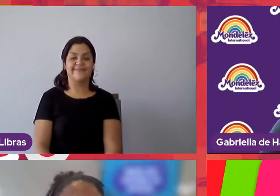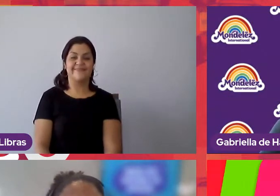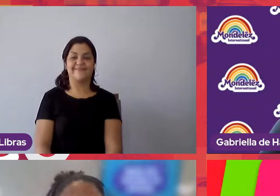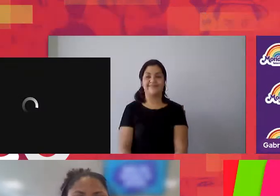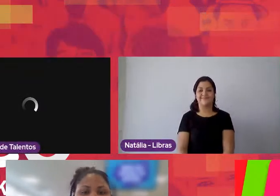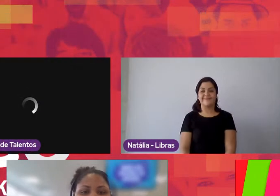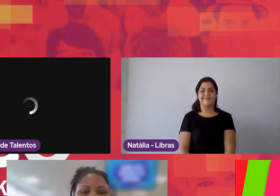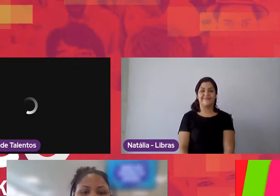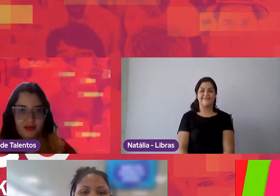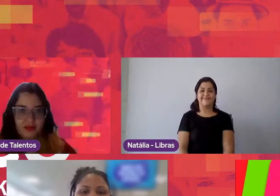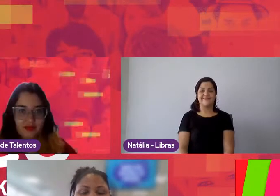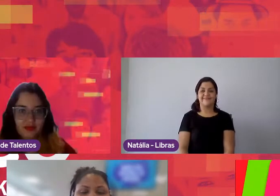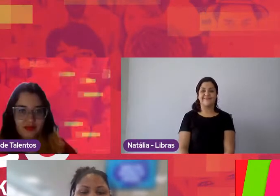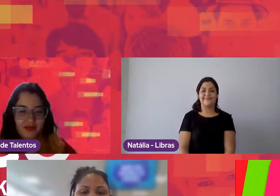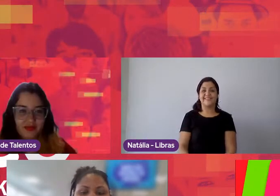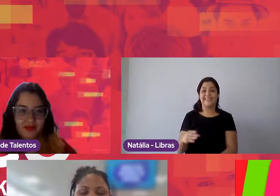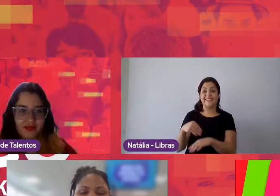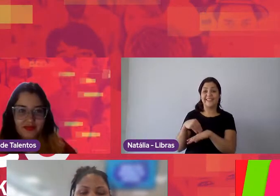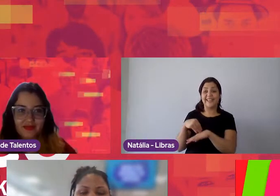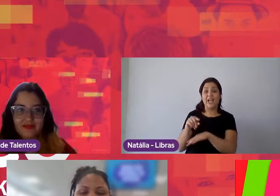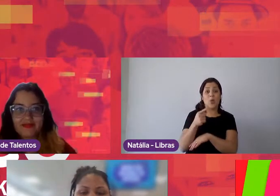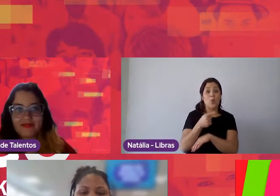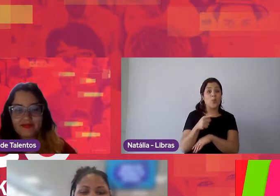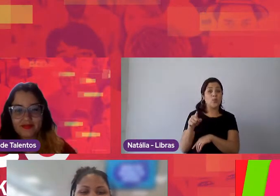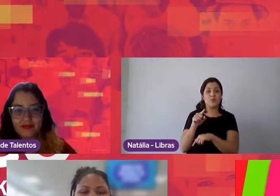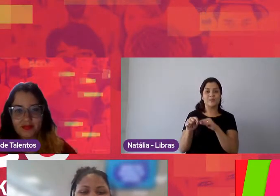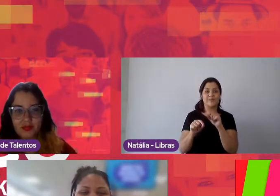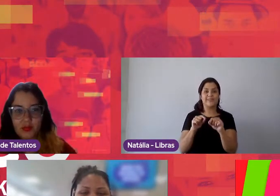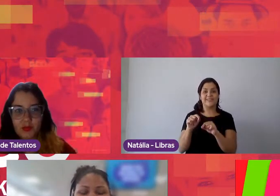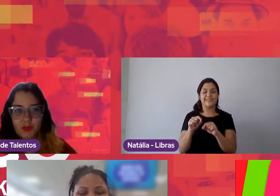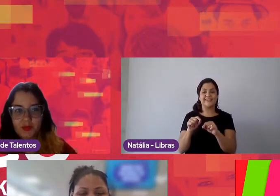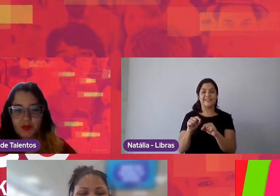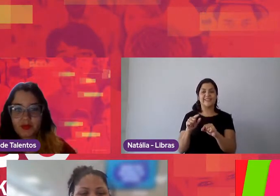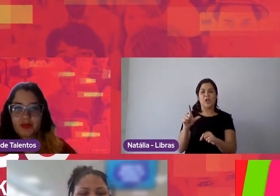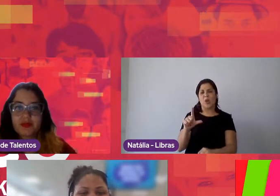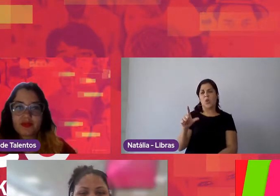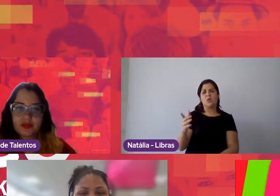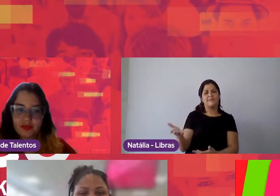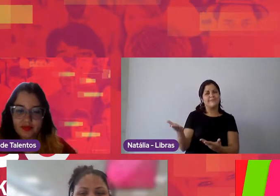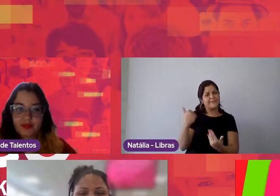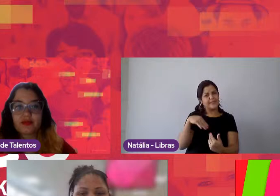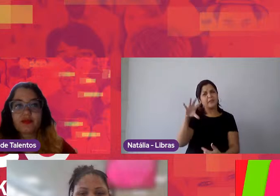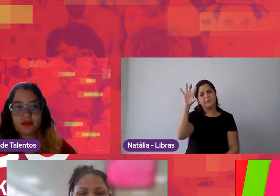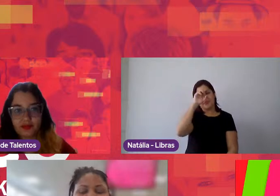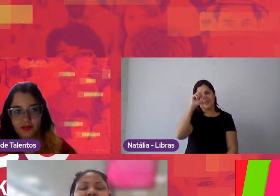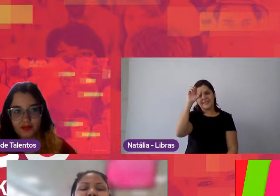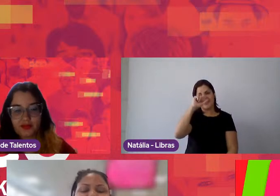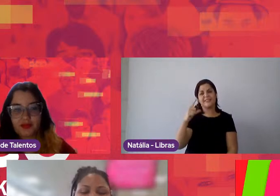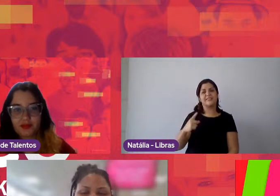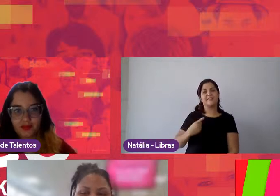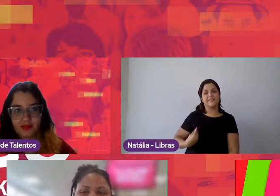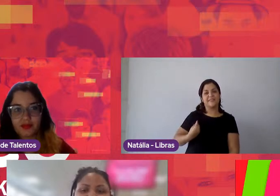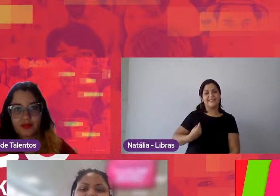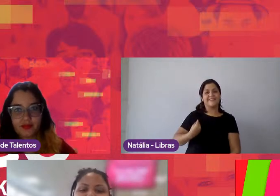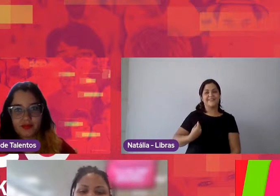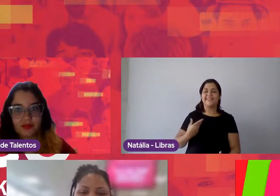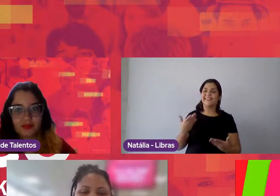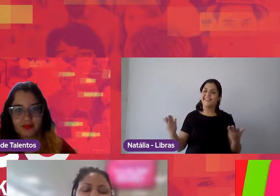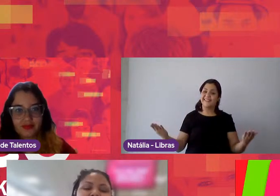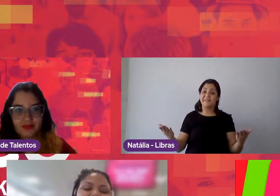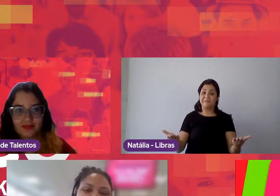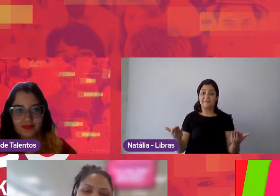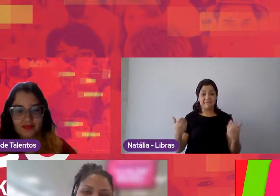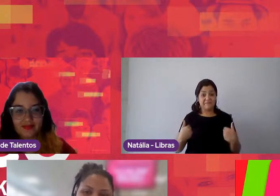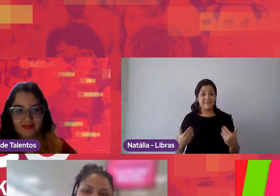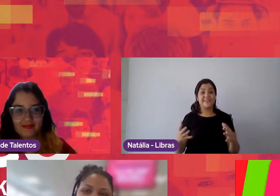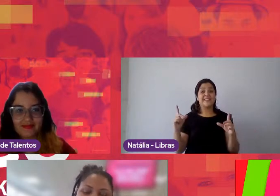só uma última dica que eu gostaria de dar pessoal é venham querendo aprender porque estaremos de braços abertos a ensinar